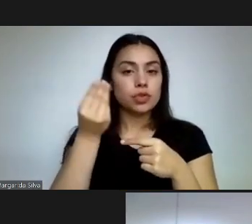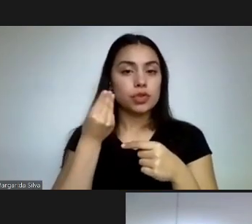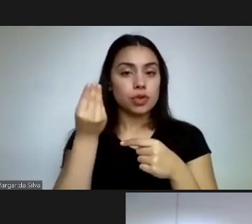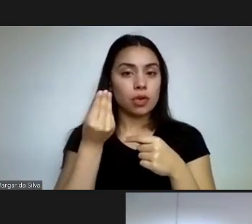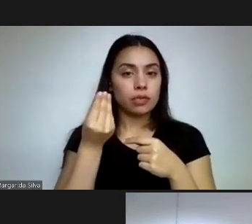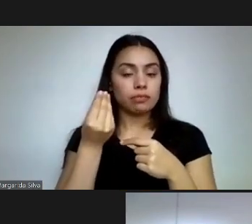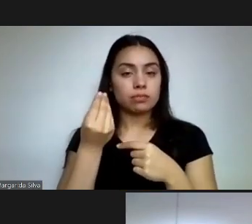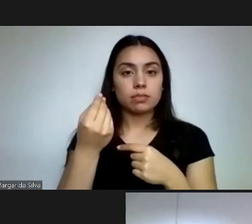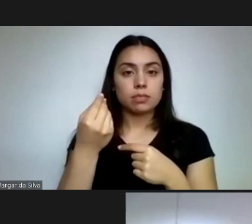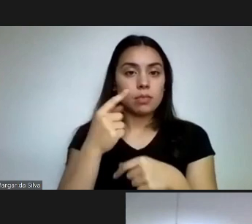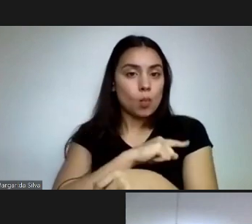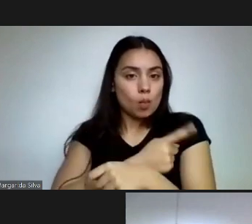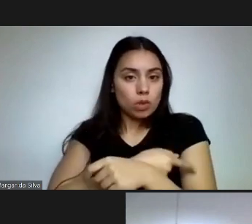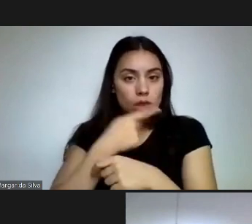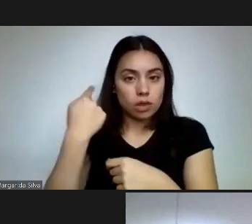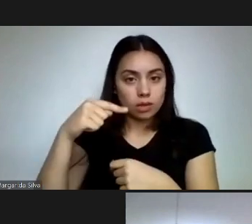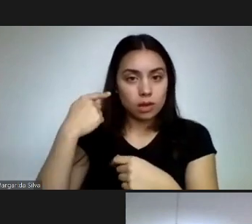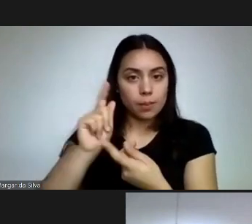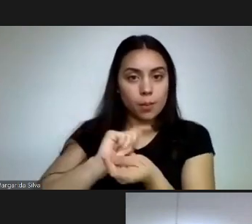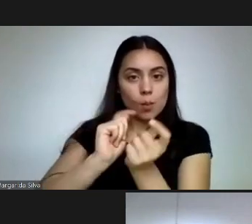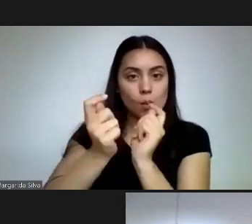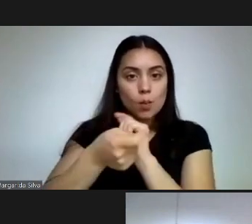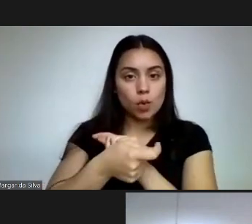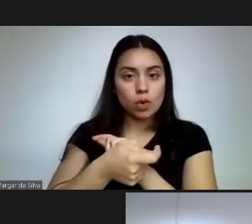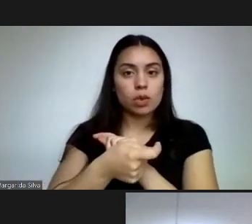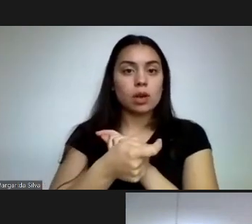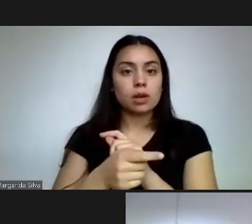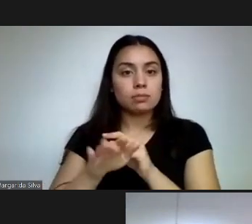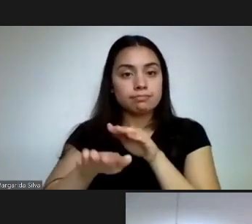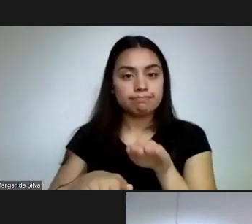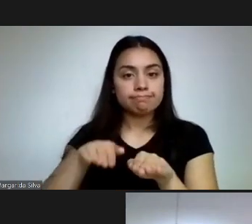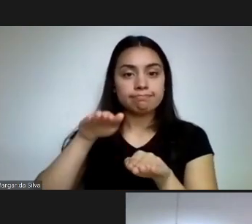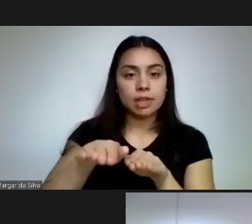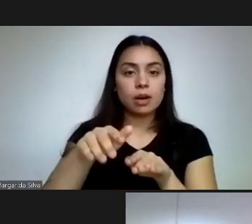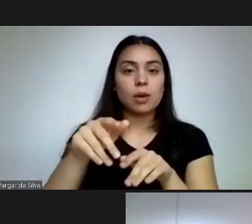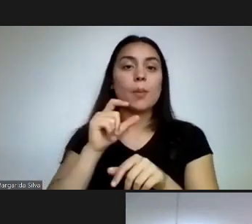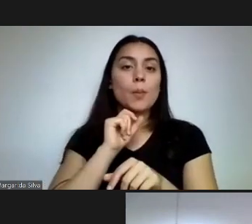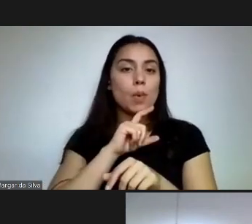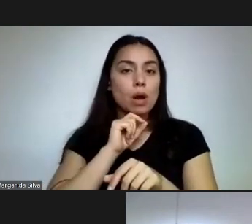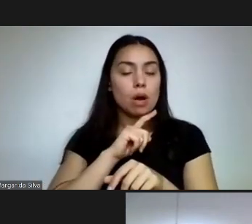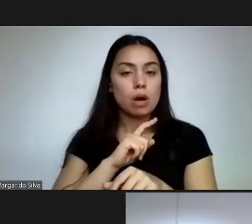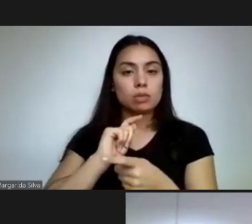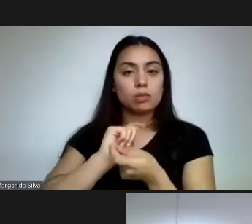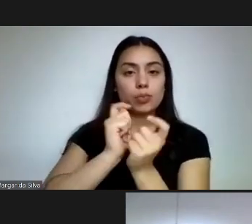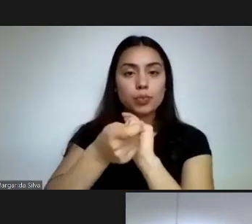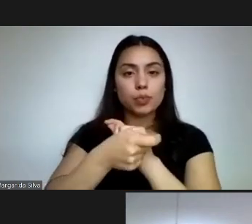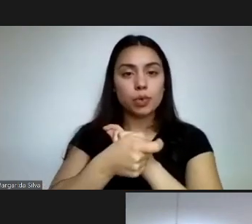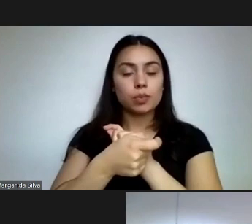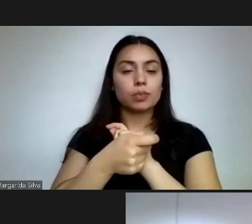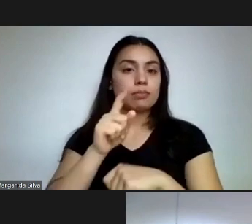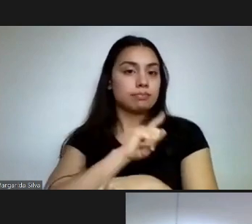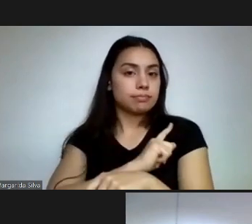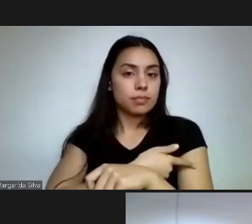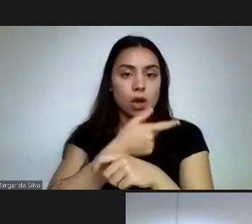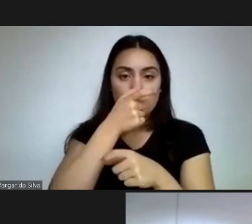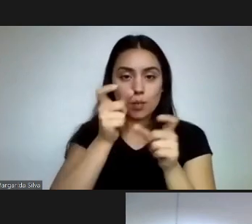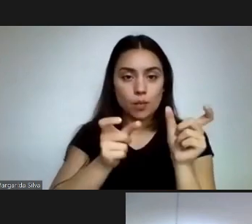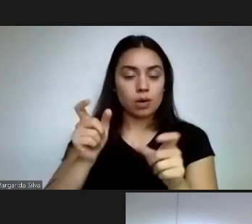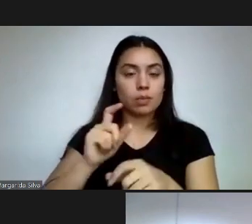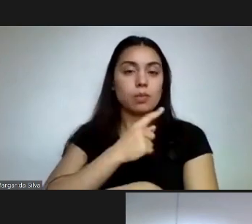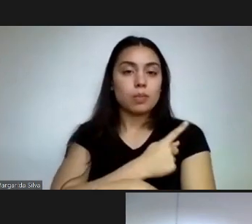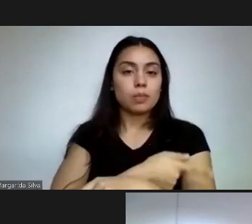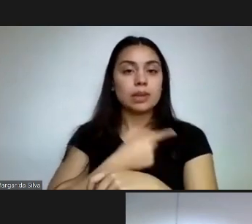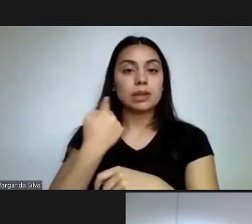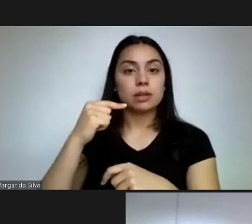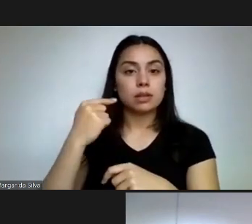tudo, para mudar alguma coisa, mesmo que seja passo a passo. Exato. E depois acho muito interessante, e evidentemente, esta questão das